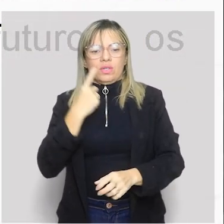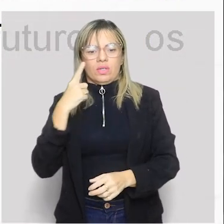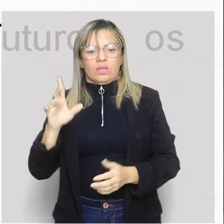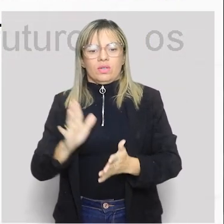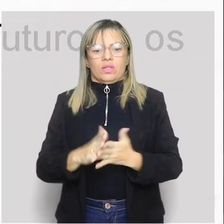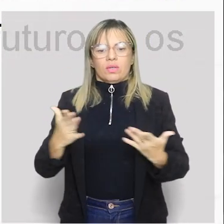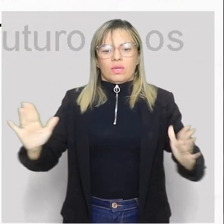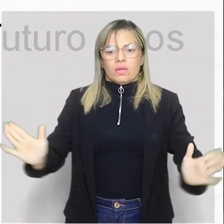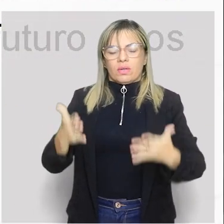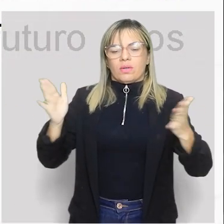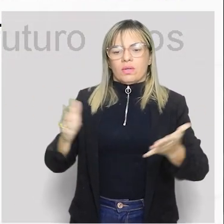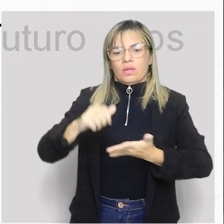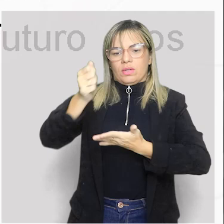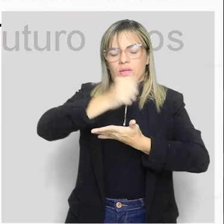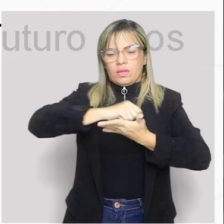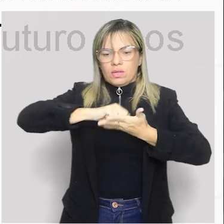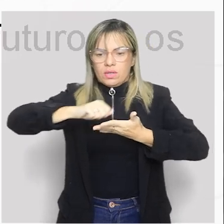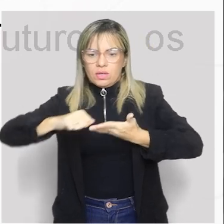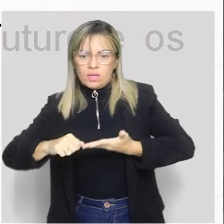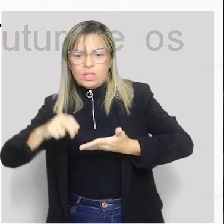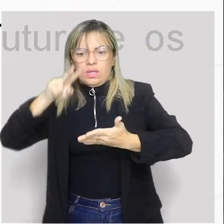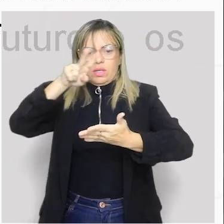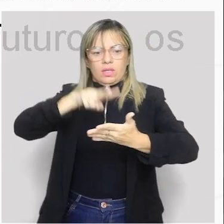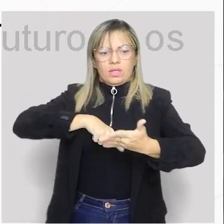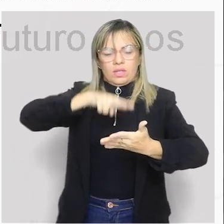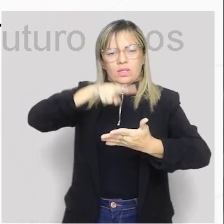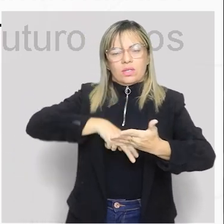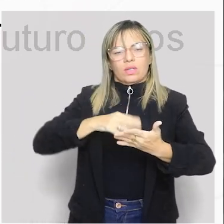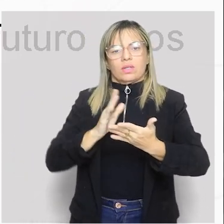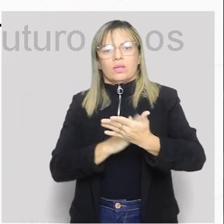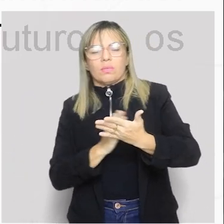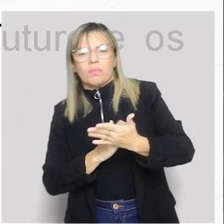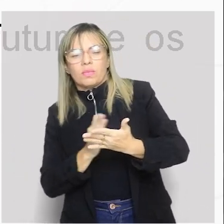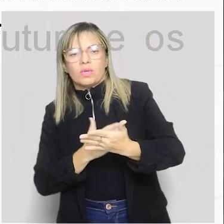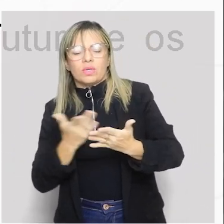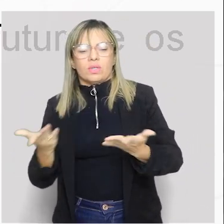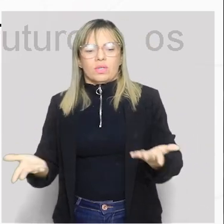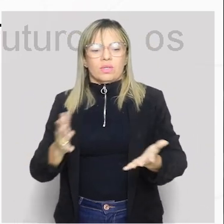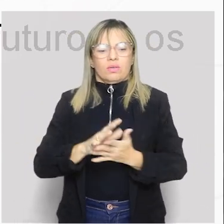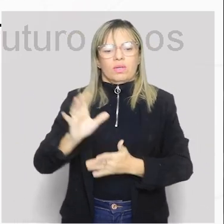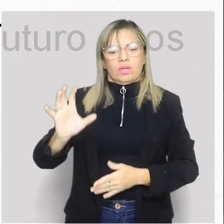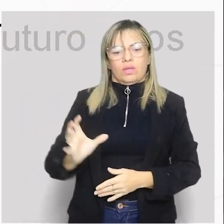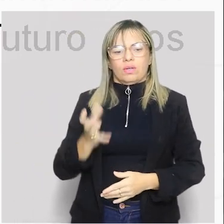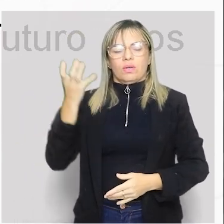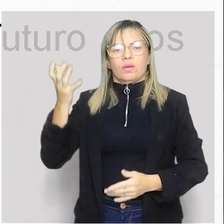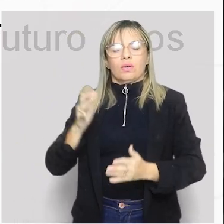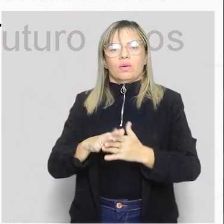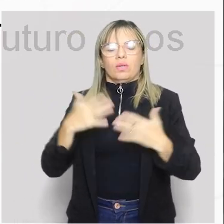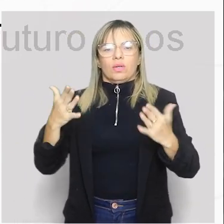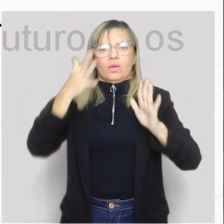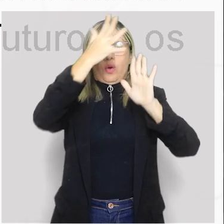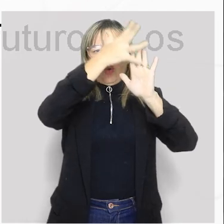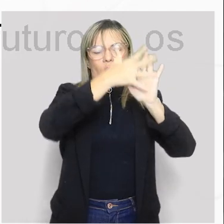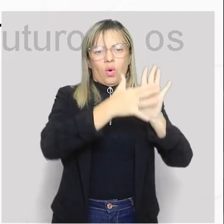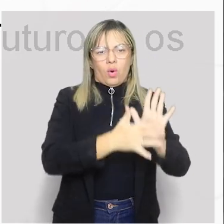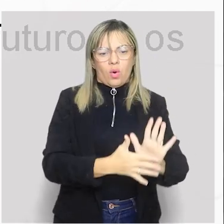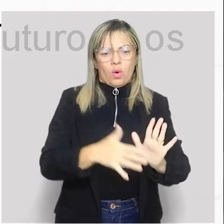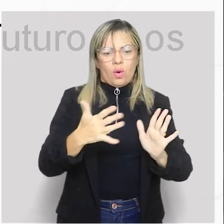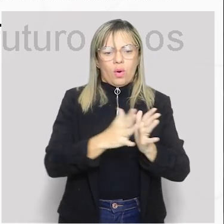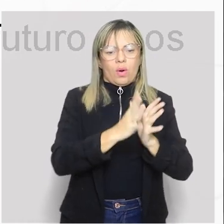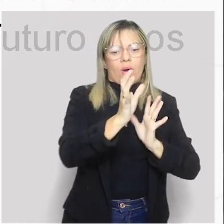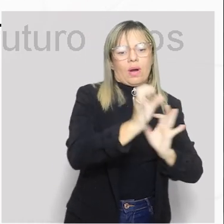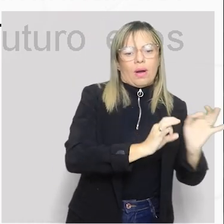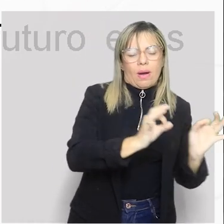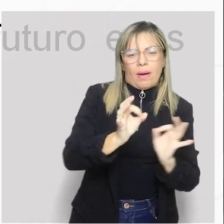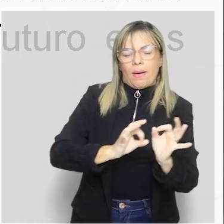ler trechos de seus cadernos. Vejam que ele vai dizendo o que vai acontecer. Ele está dando o roteiro, ele está dizendo o